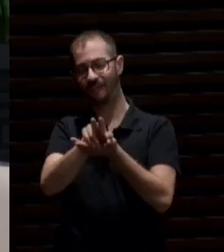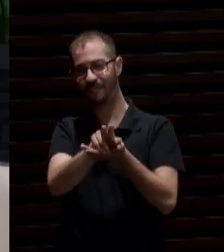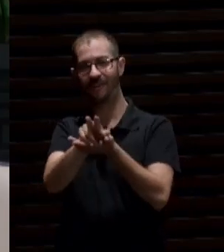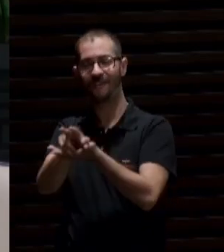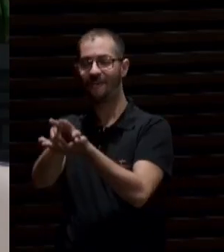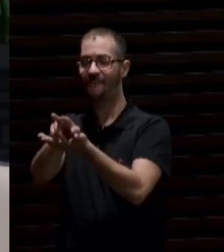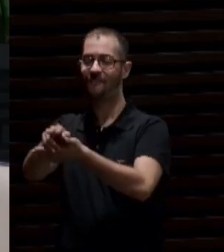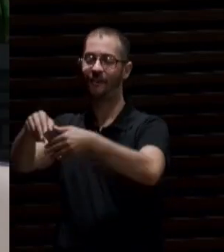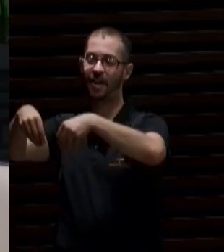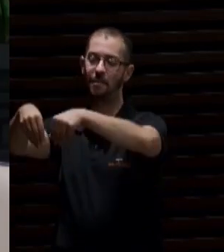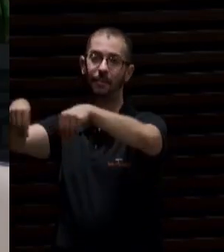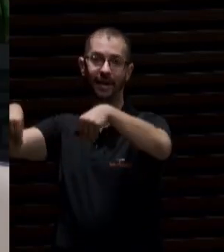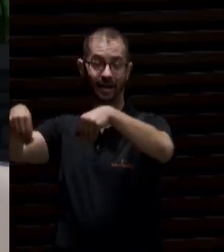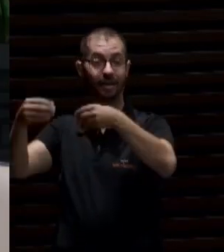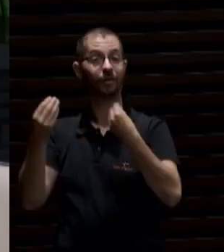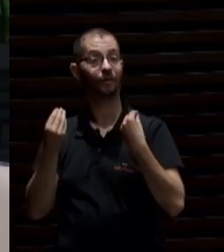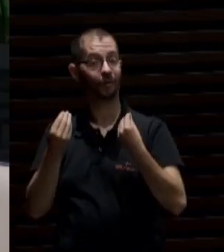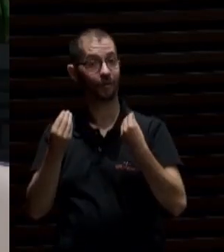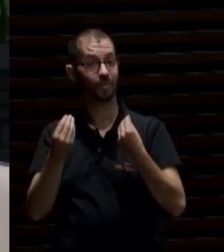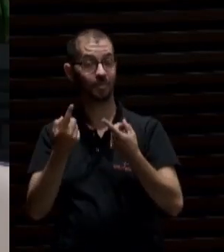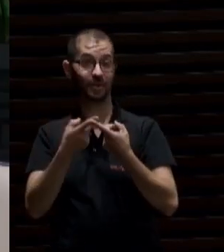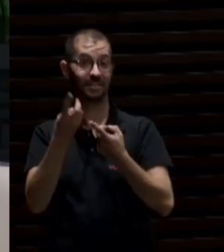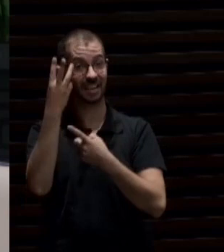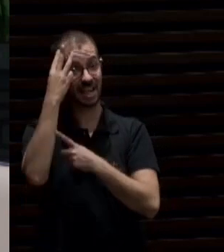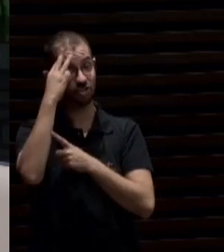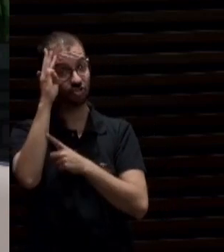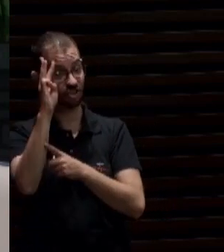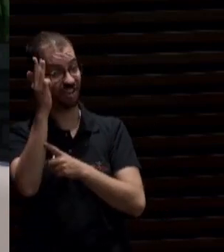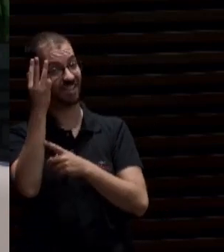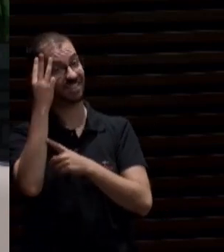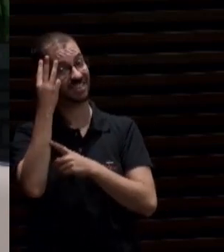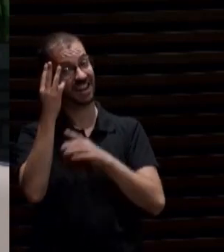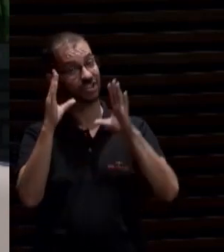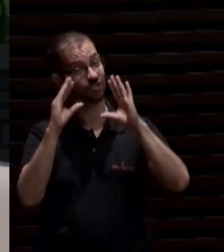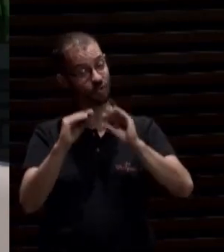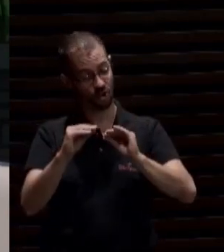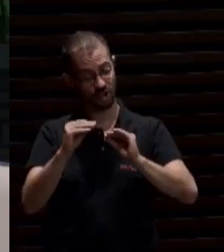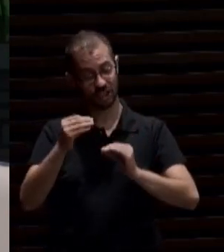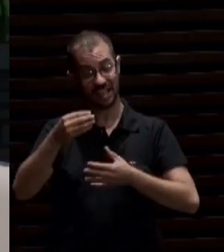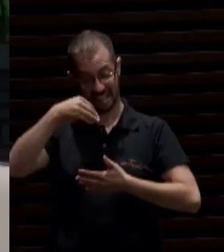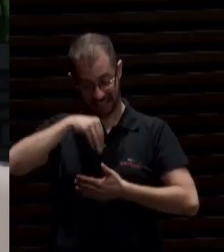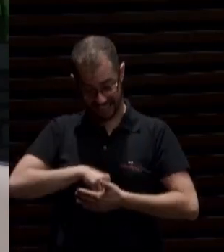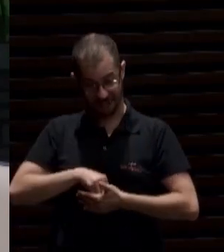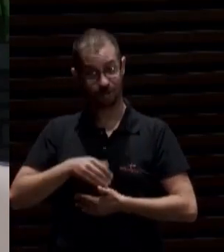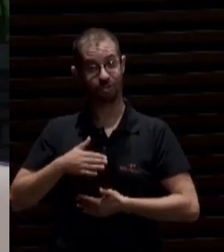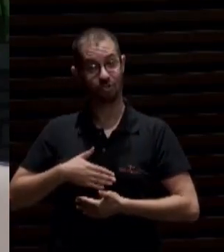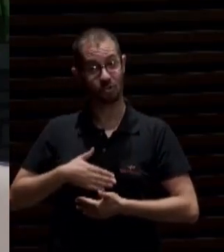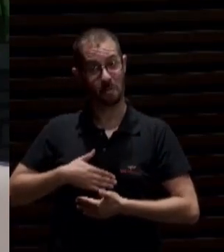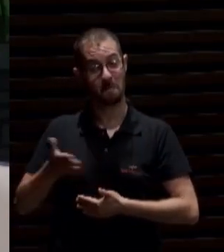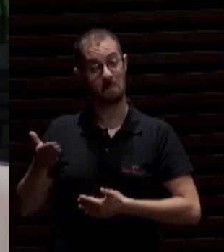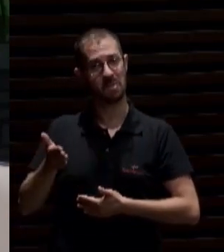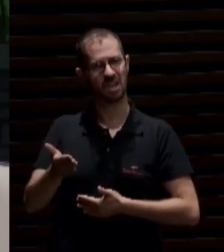gloriosa. Porque ter ficado 3 dias e 3 noites na barriga do grande peixe e ter sido vomitado. Meus irmãos,